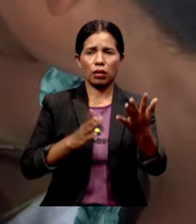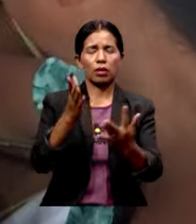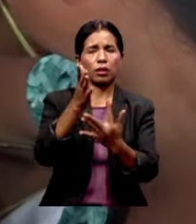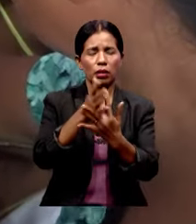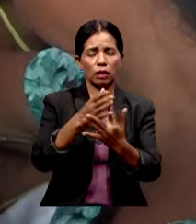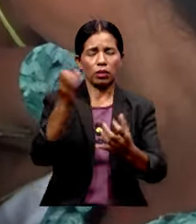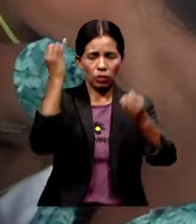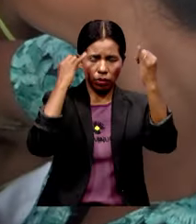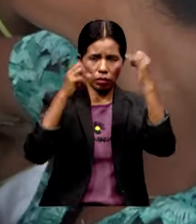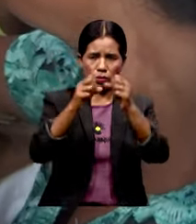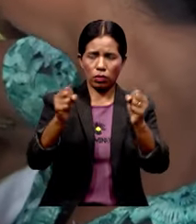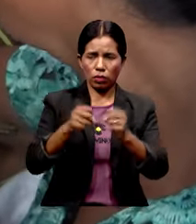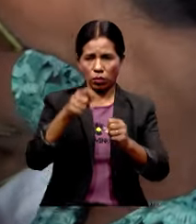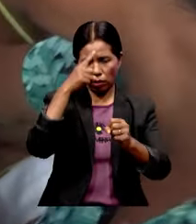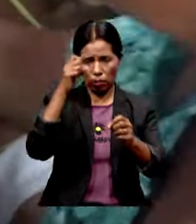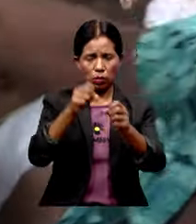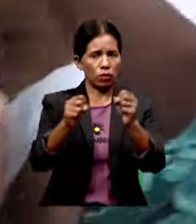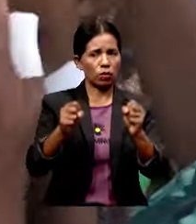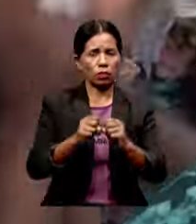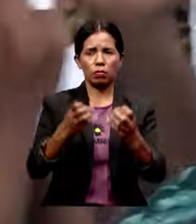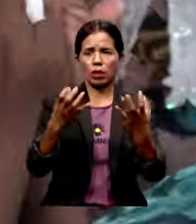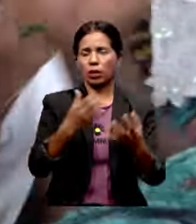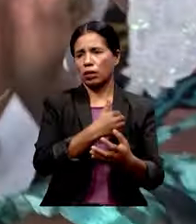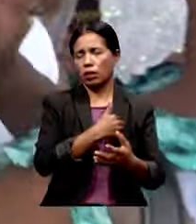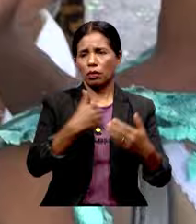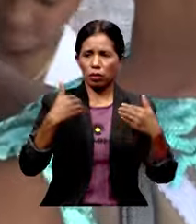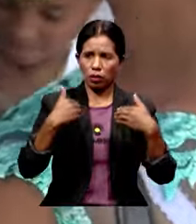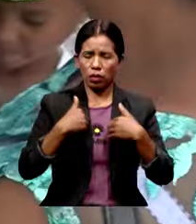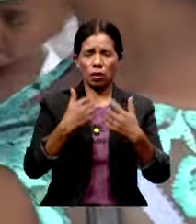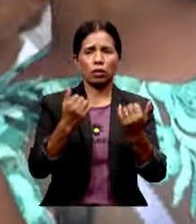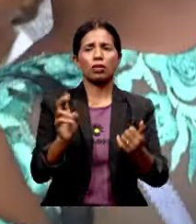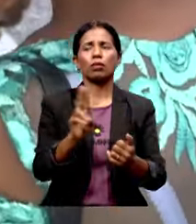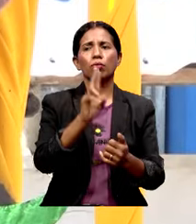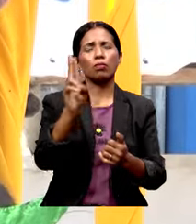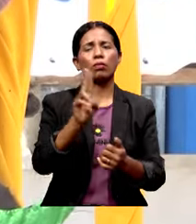ne. Tamba suku bara sinau ia. Agora se usa ela